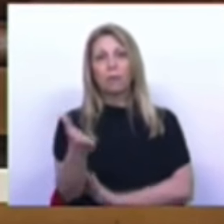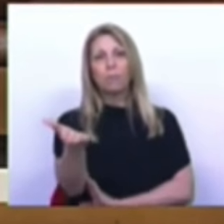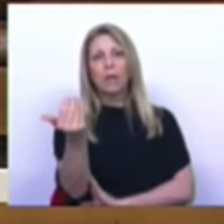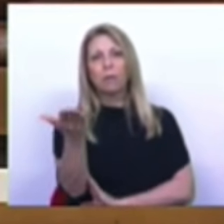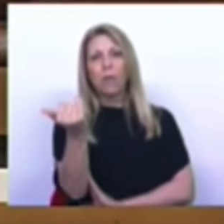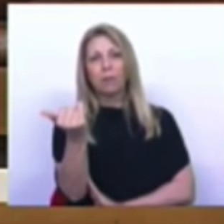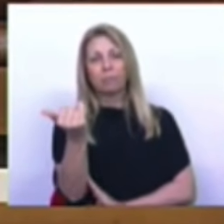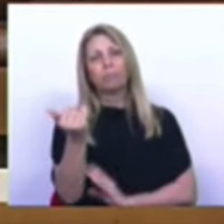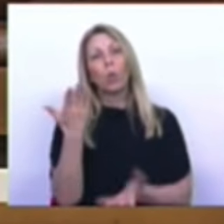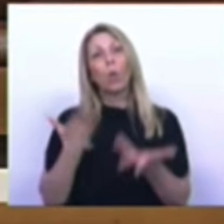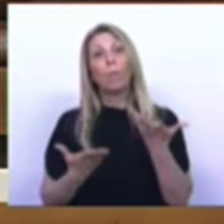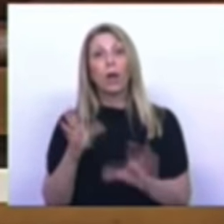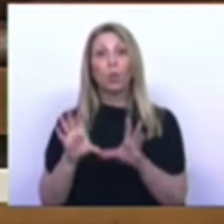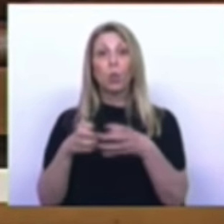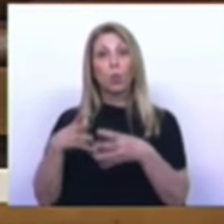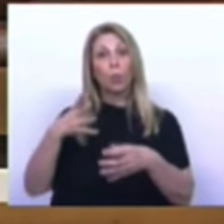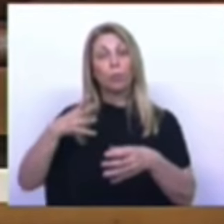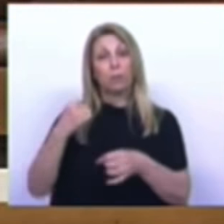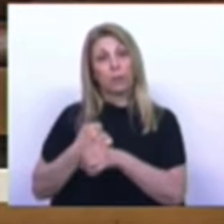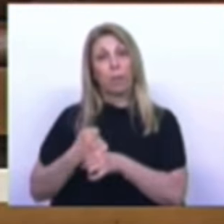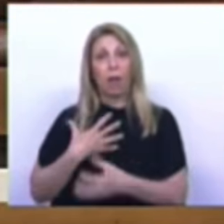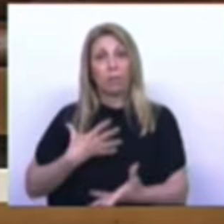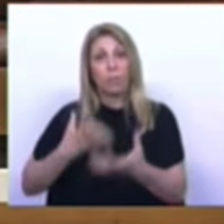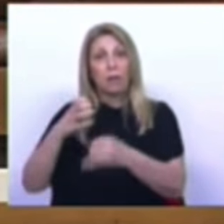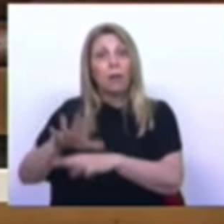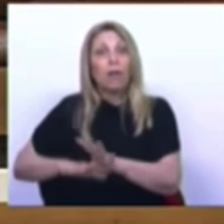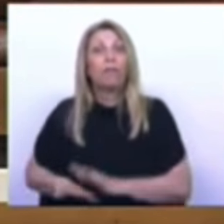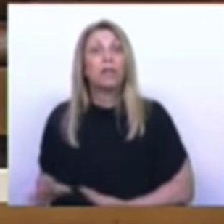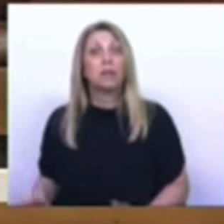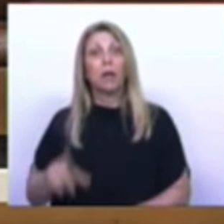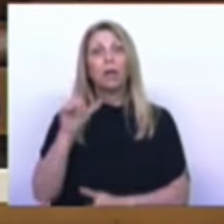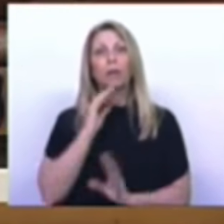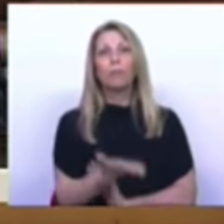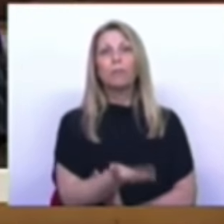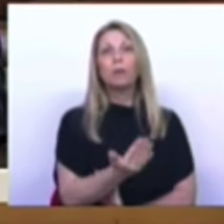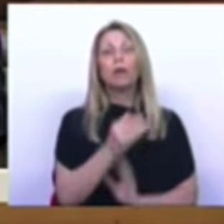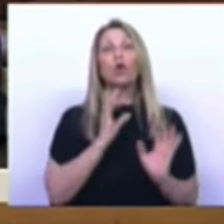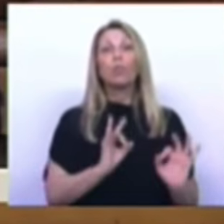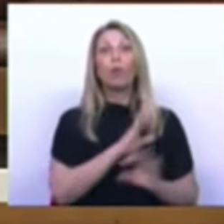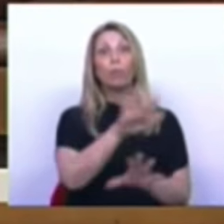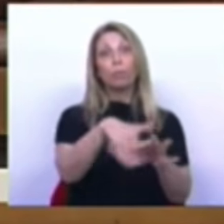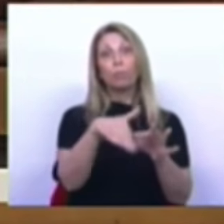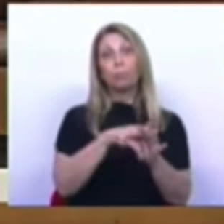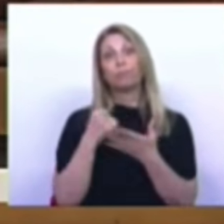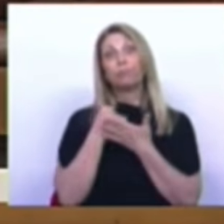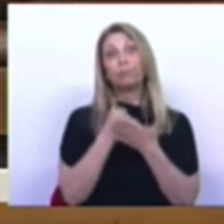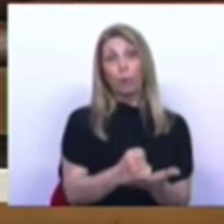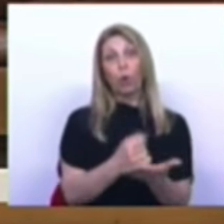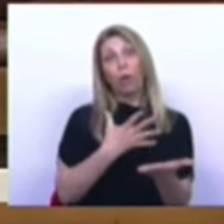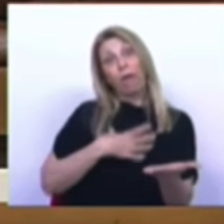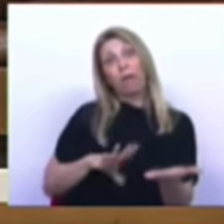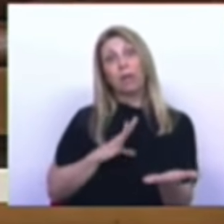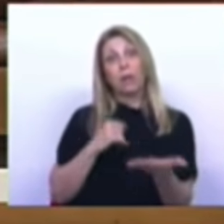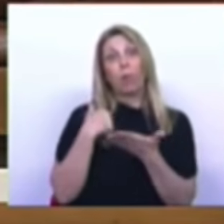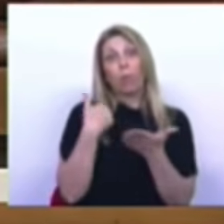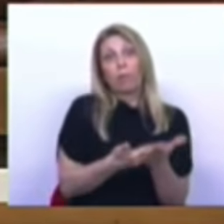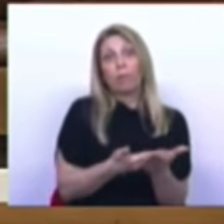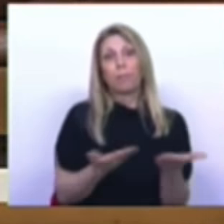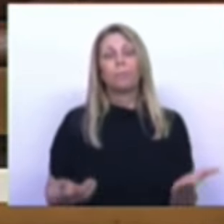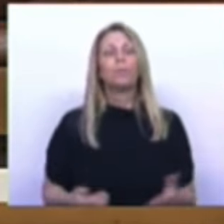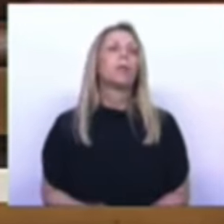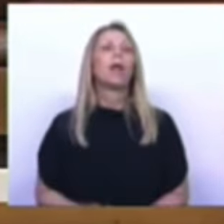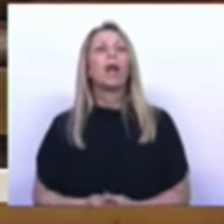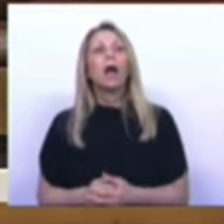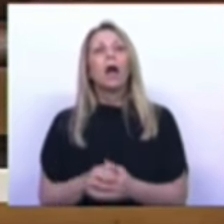de trabalho quis fazer e ficou muito aquém do que aquilo que os próprios participantes, nos seus contributos, quiseram trazer.